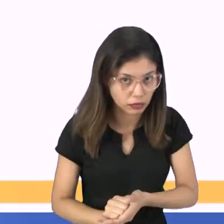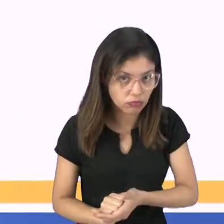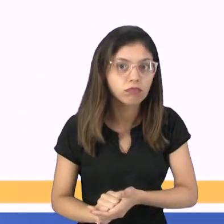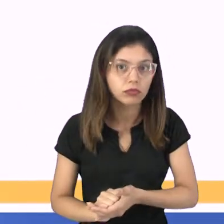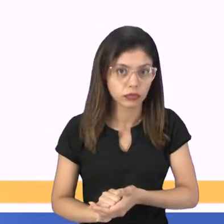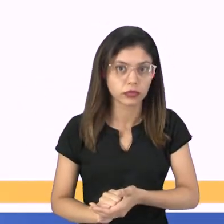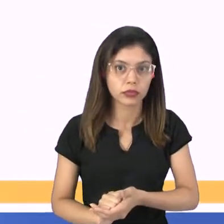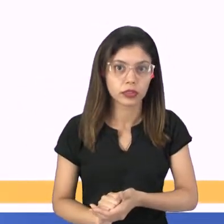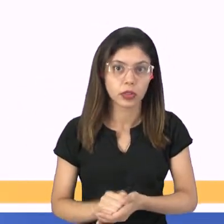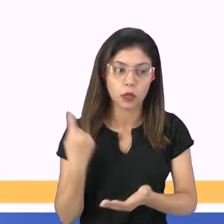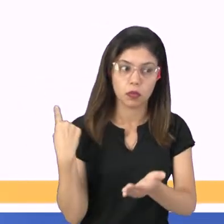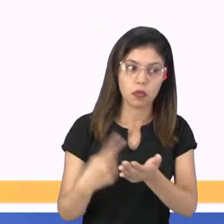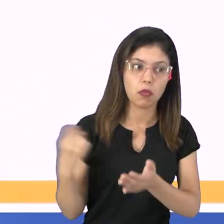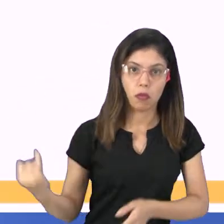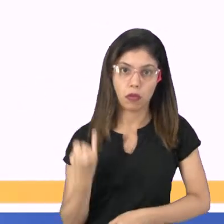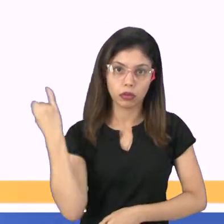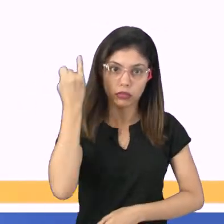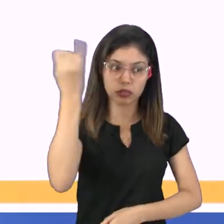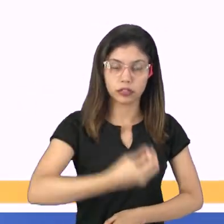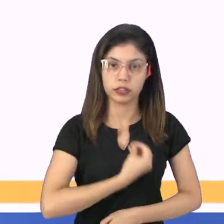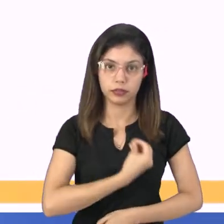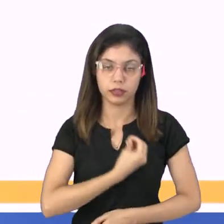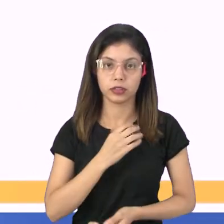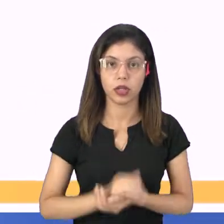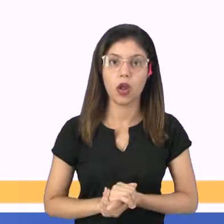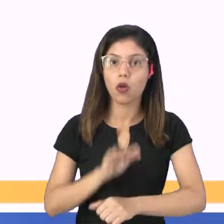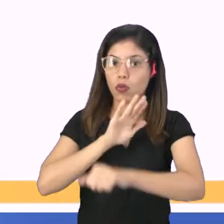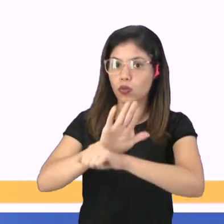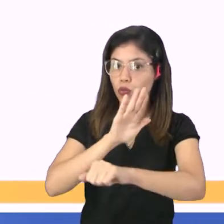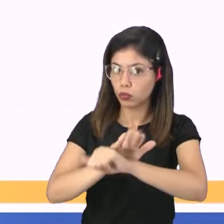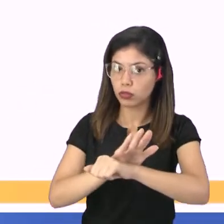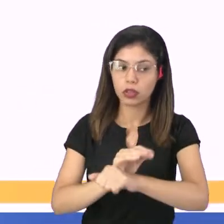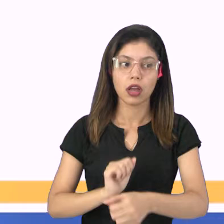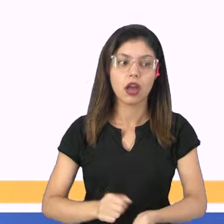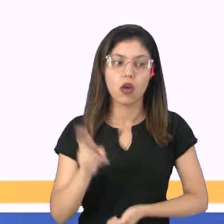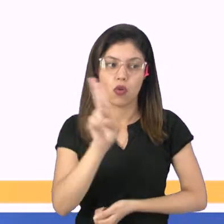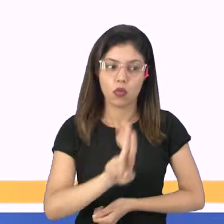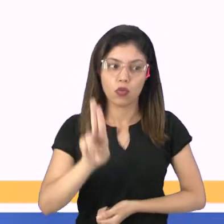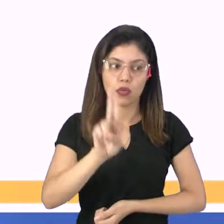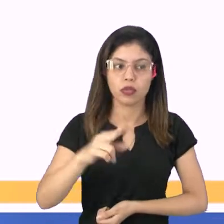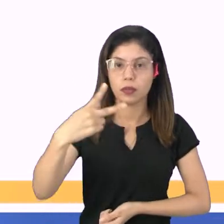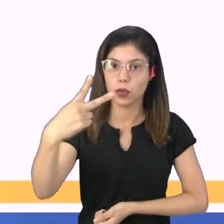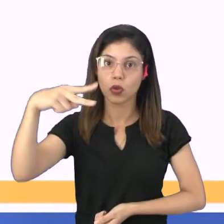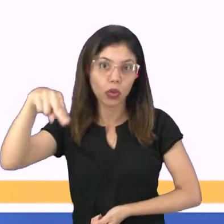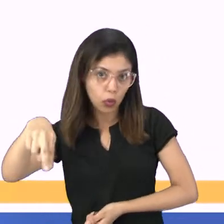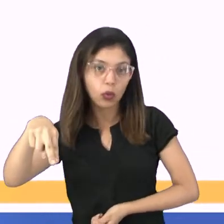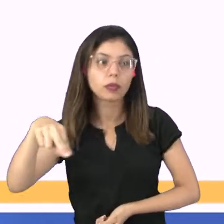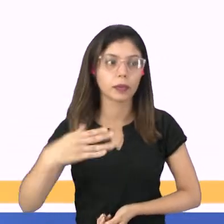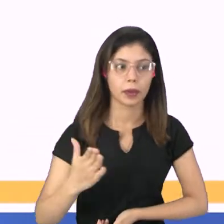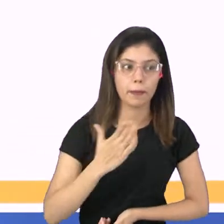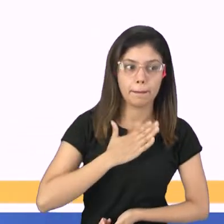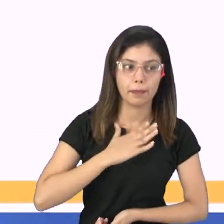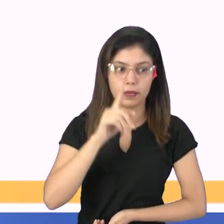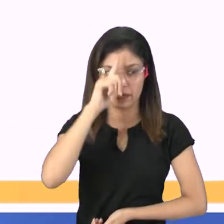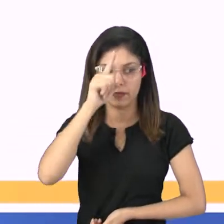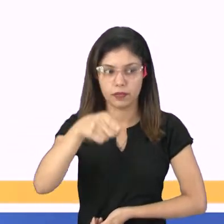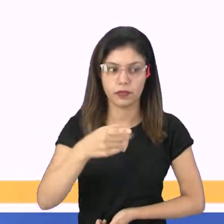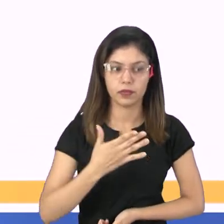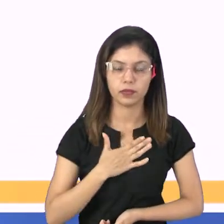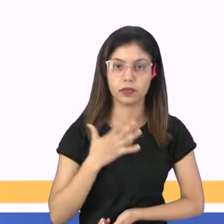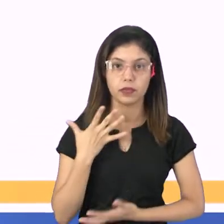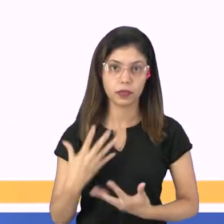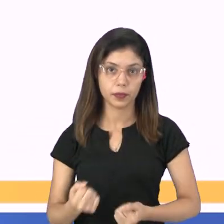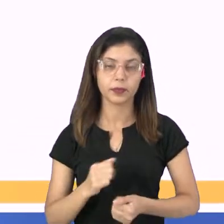Depois, relatos de fatos marcantes da vida de alguém. Uso de pronomes pessoais e possessivos, né?